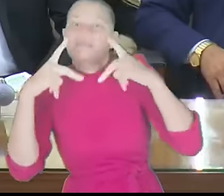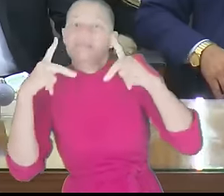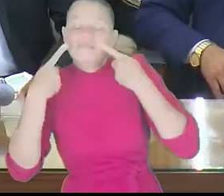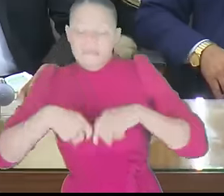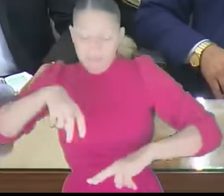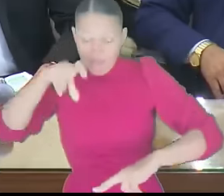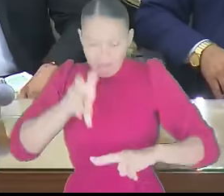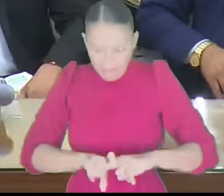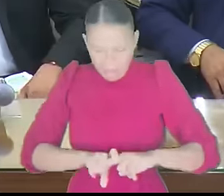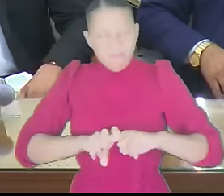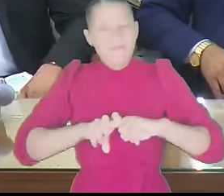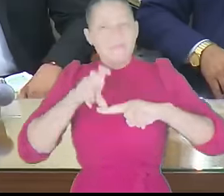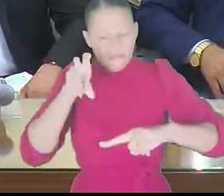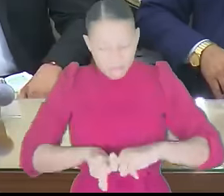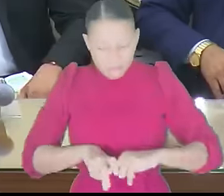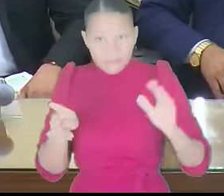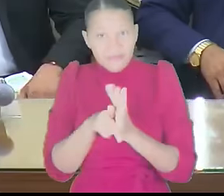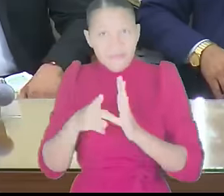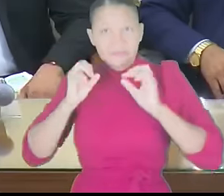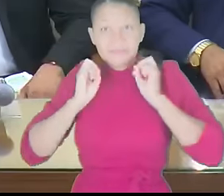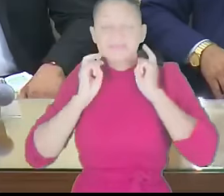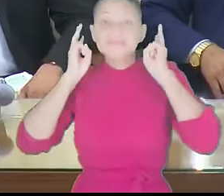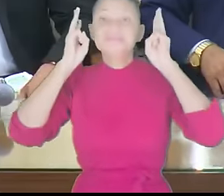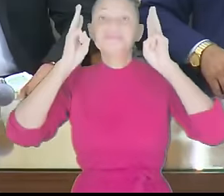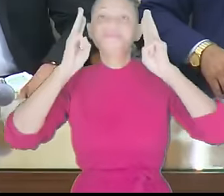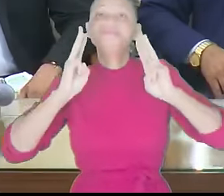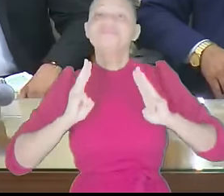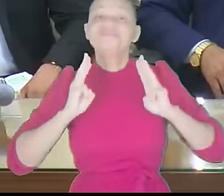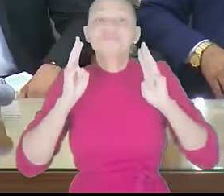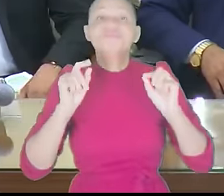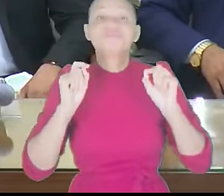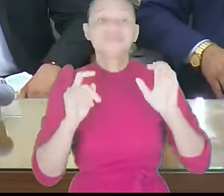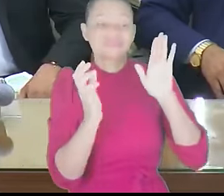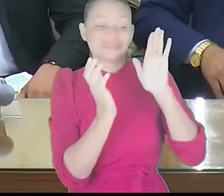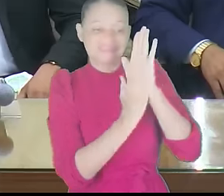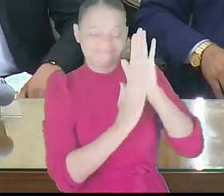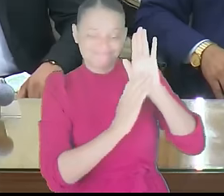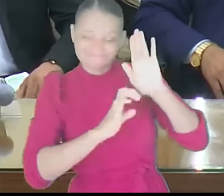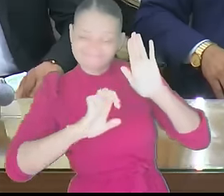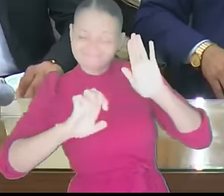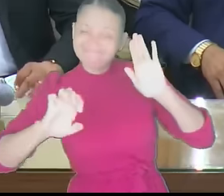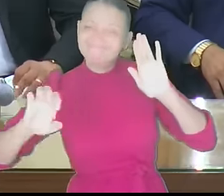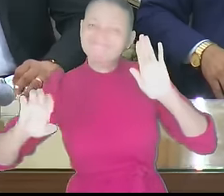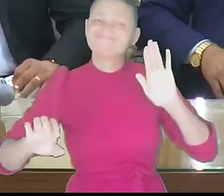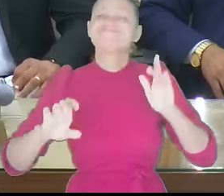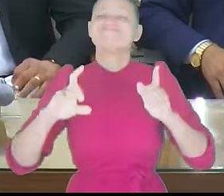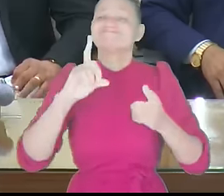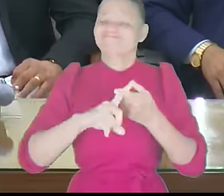sentado na cadeira de Moisés, eram os escribas